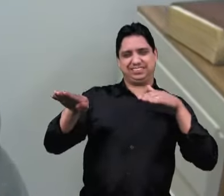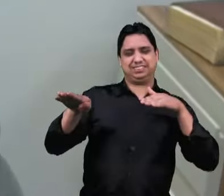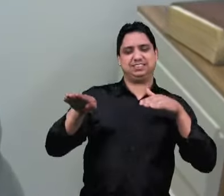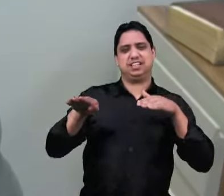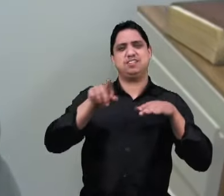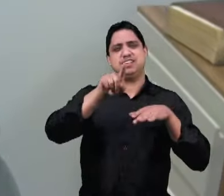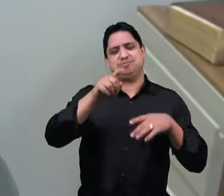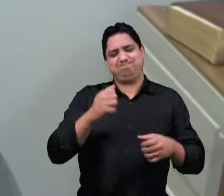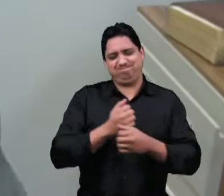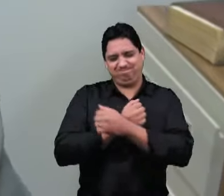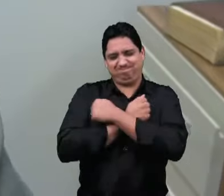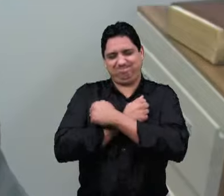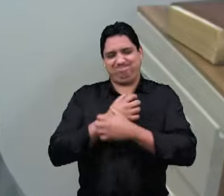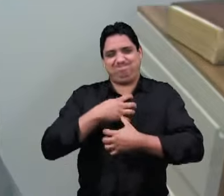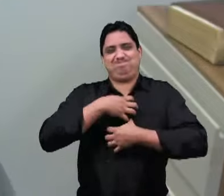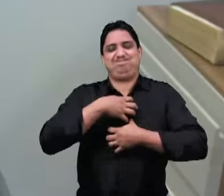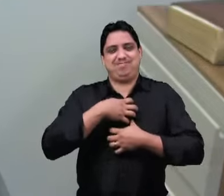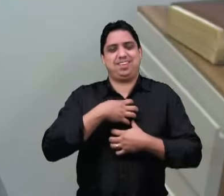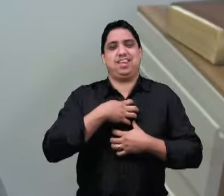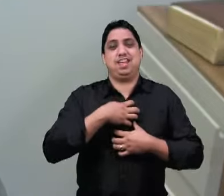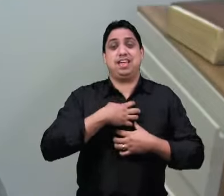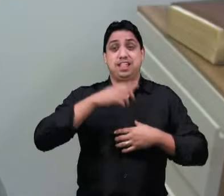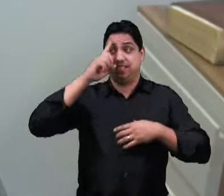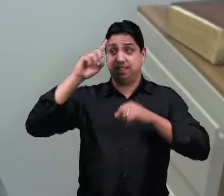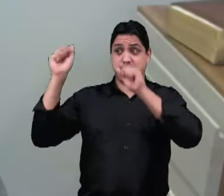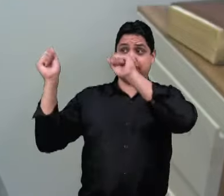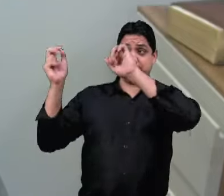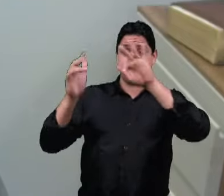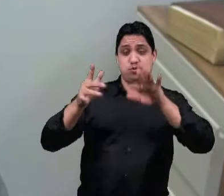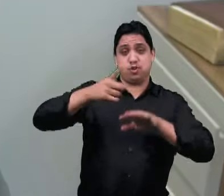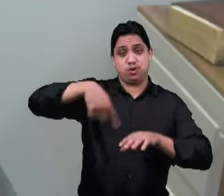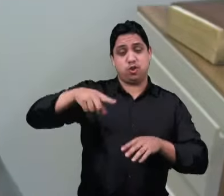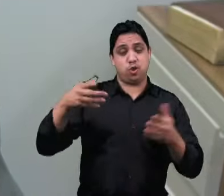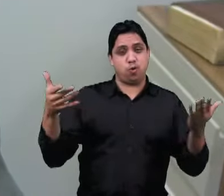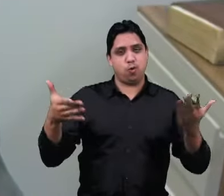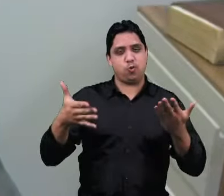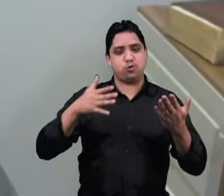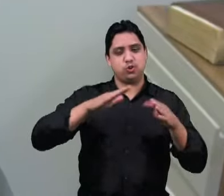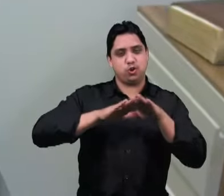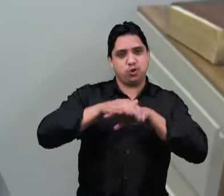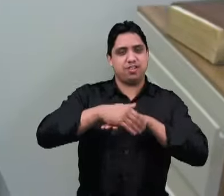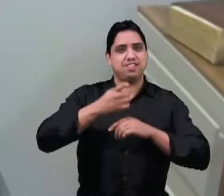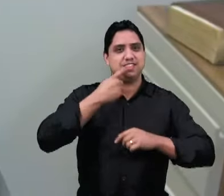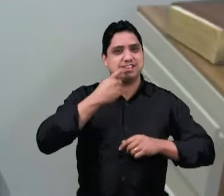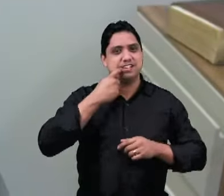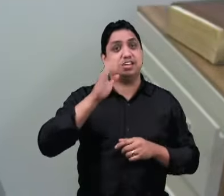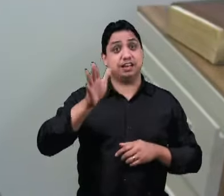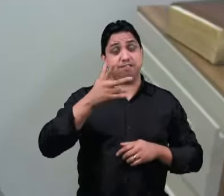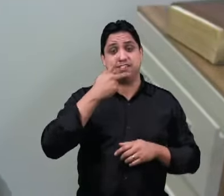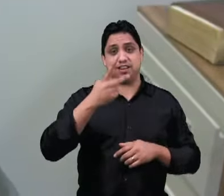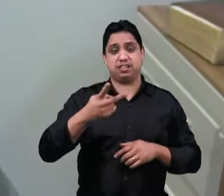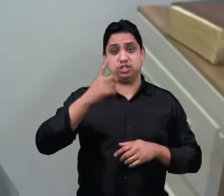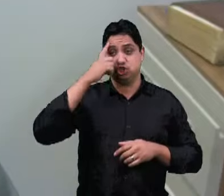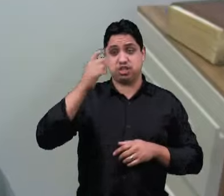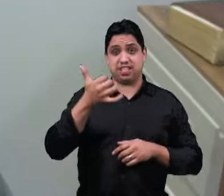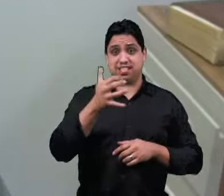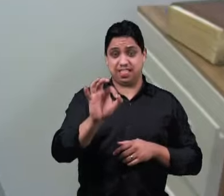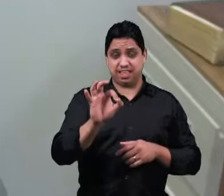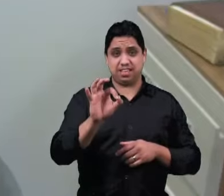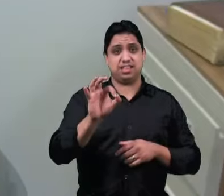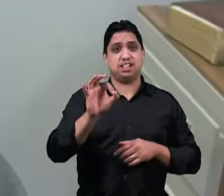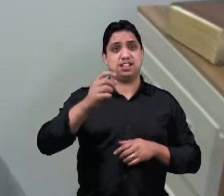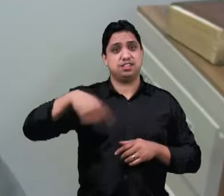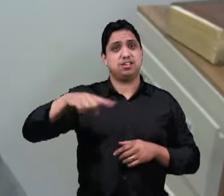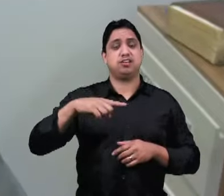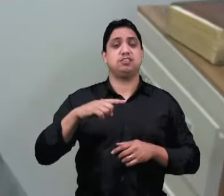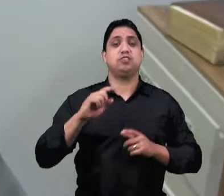sinta-se abraçado e que Deus possa nos abençoar nessa noite de sexta-feira. Sexta-feira, né, como já mencionei, dia 10, né? Estamos aí